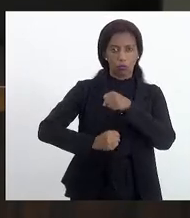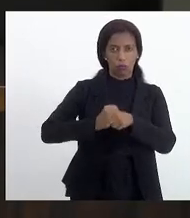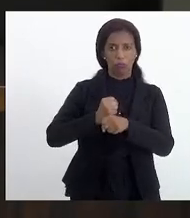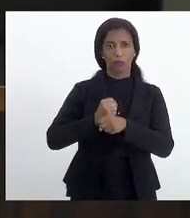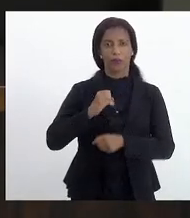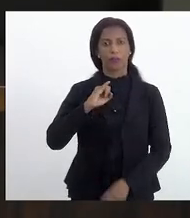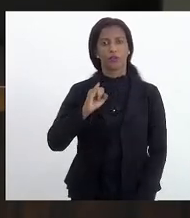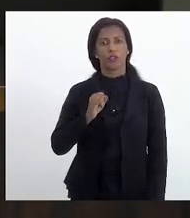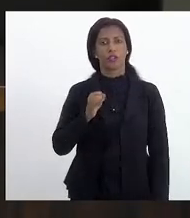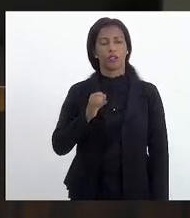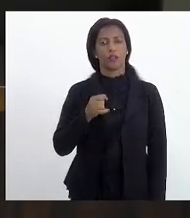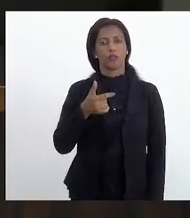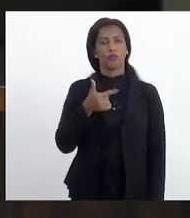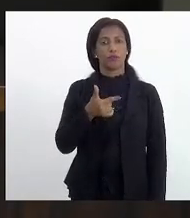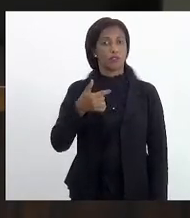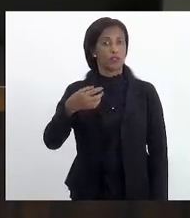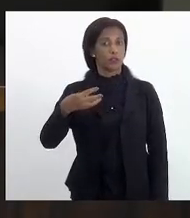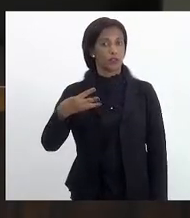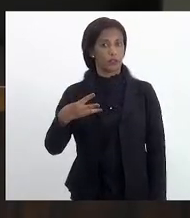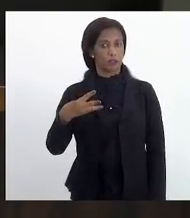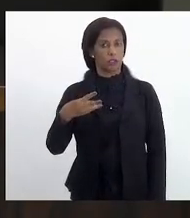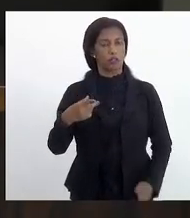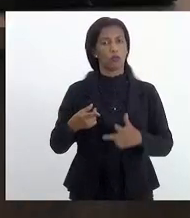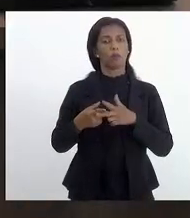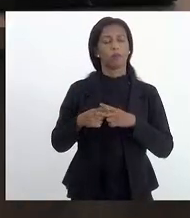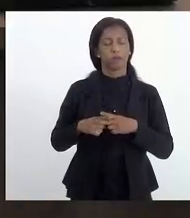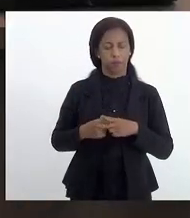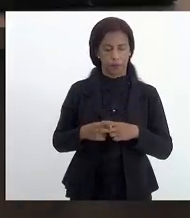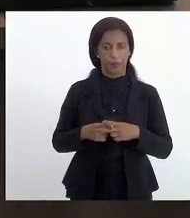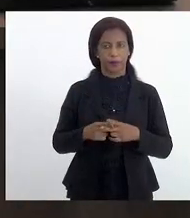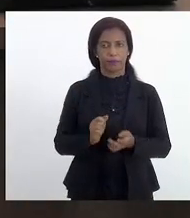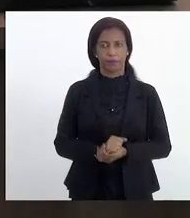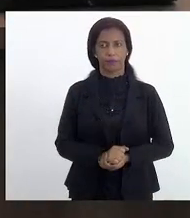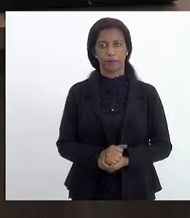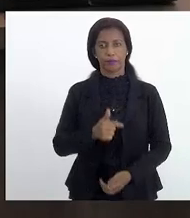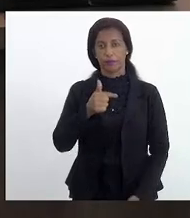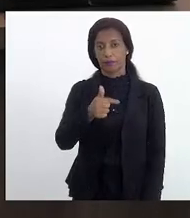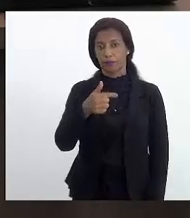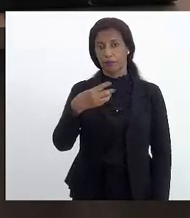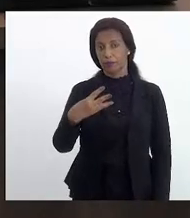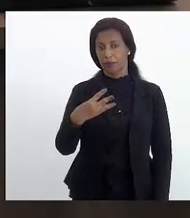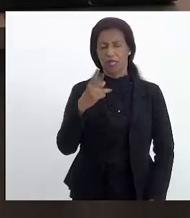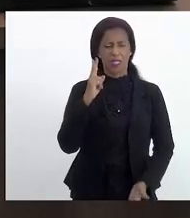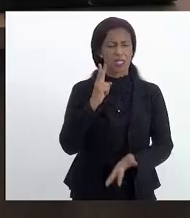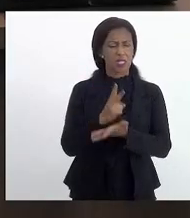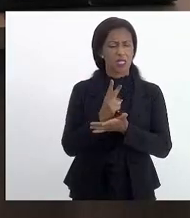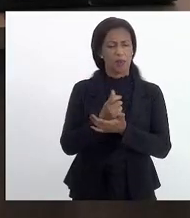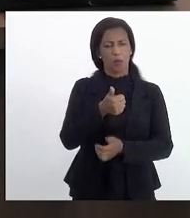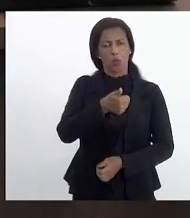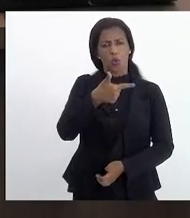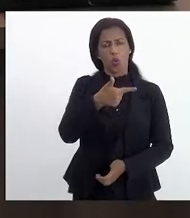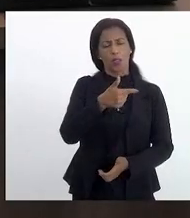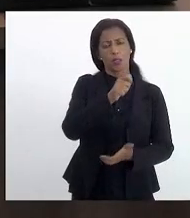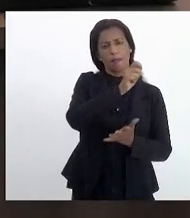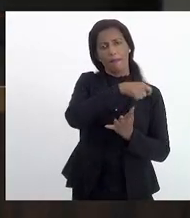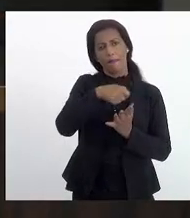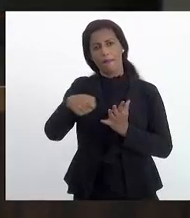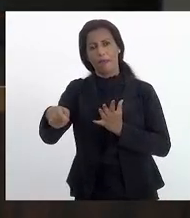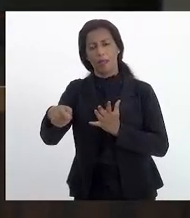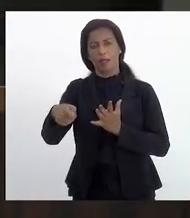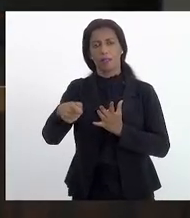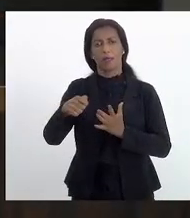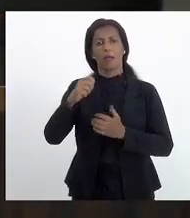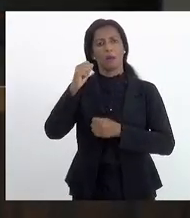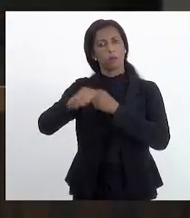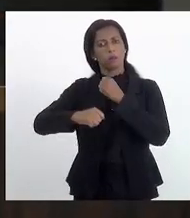de 23, corrige. 23, todos os 12 meses, corrige janeiro de